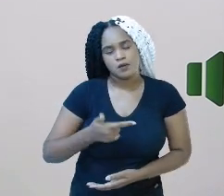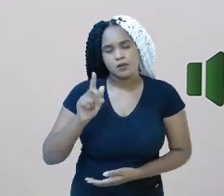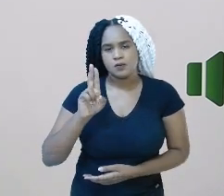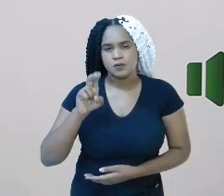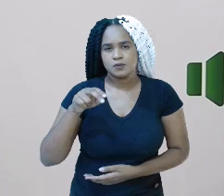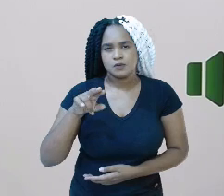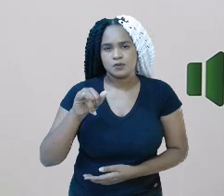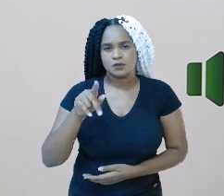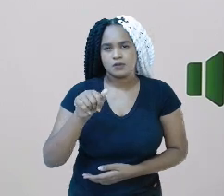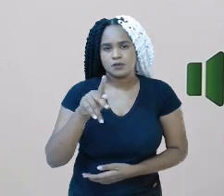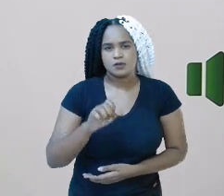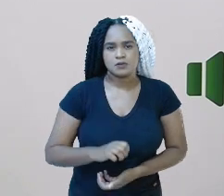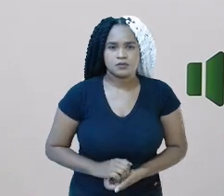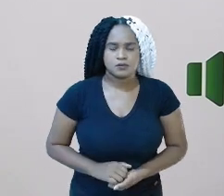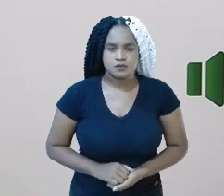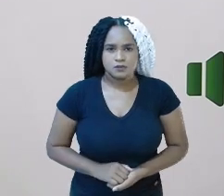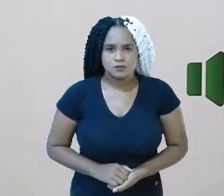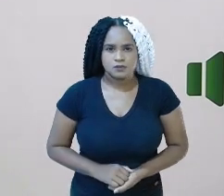medida.